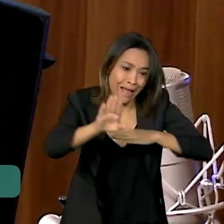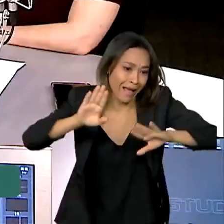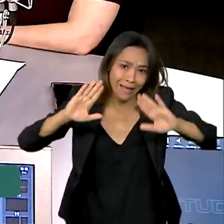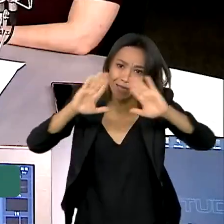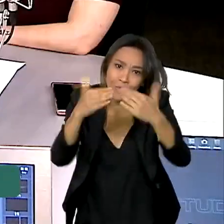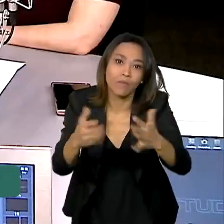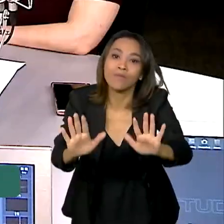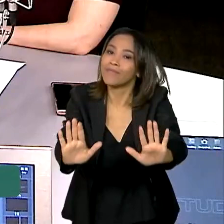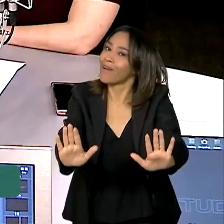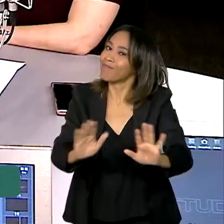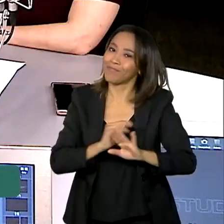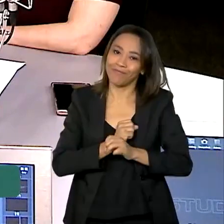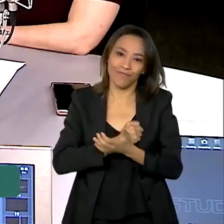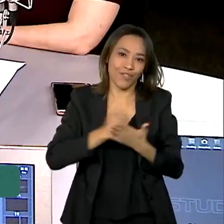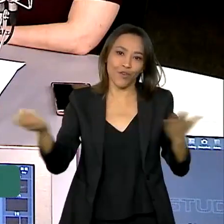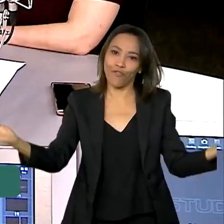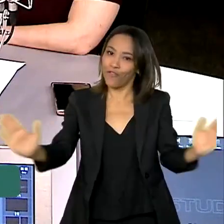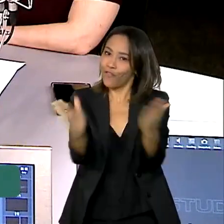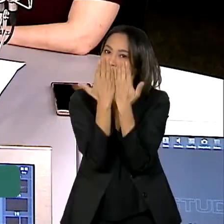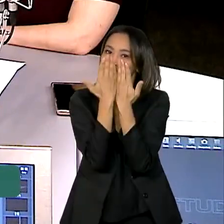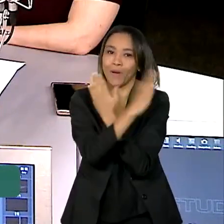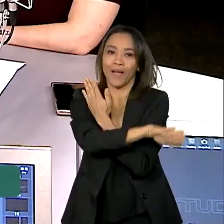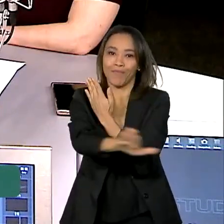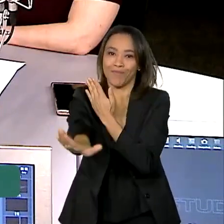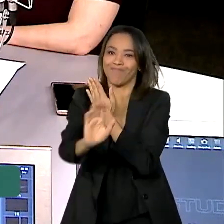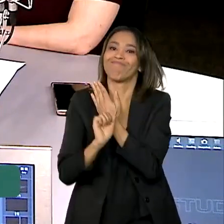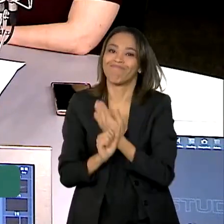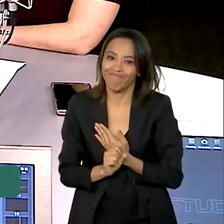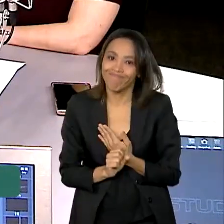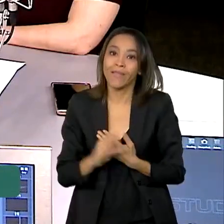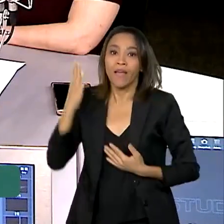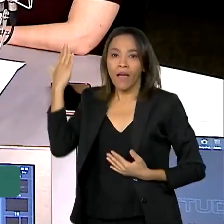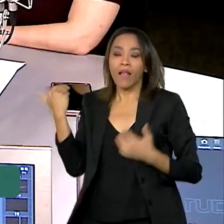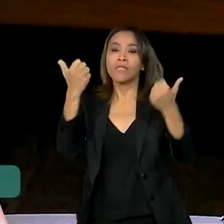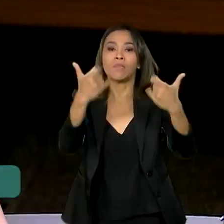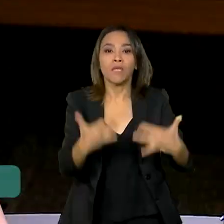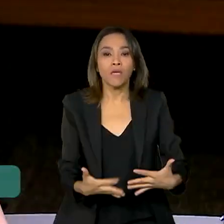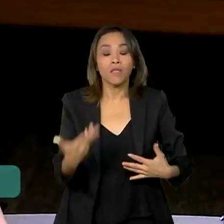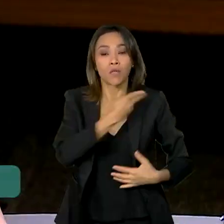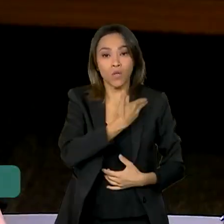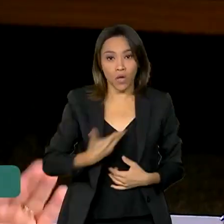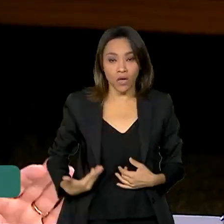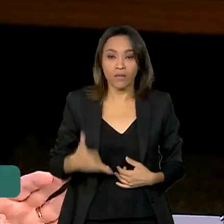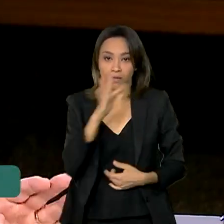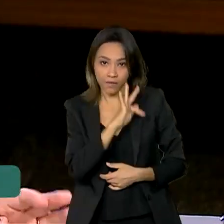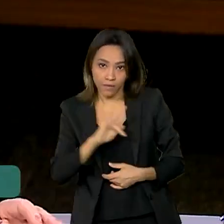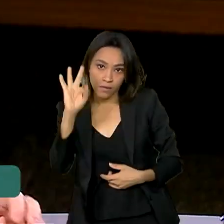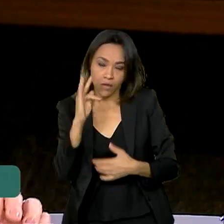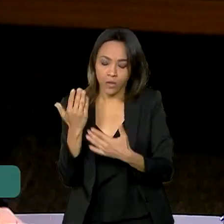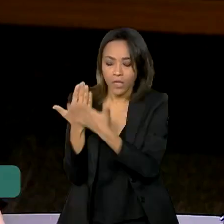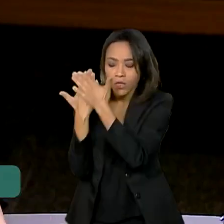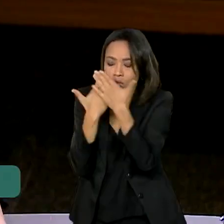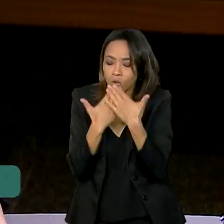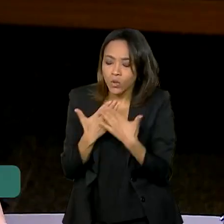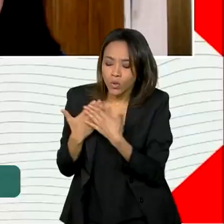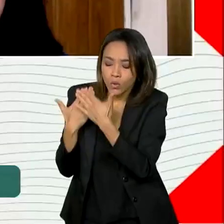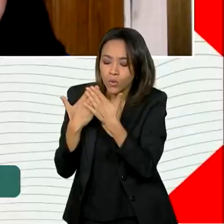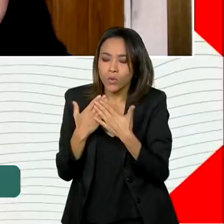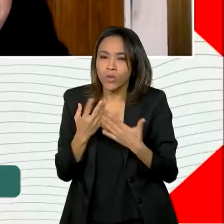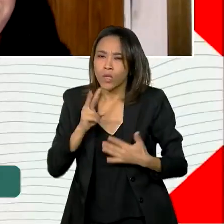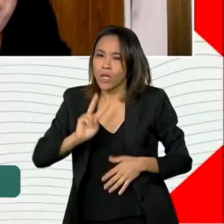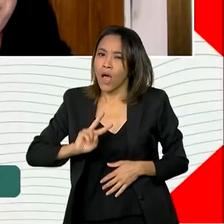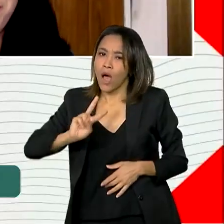portão. E falando em servidores públicos, a ministra disse que o governo federal estuda a possibilidade de conceder